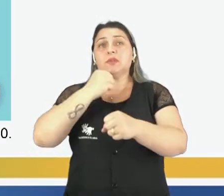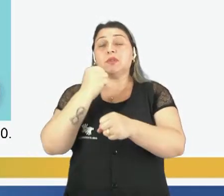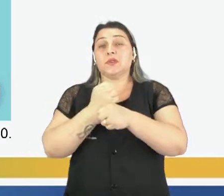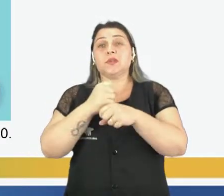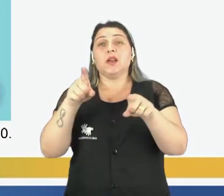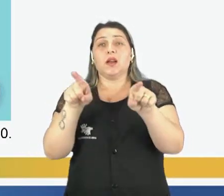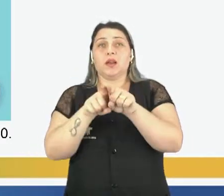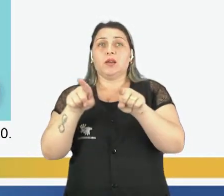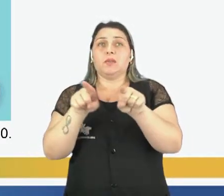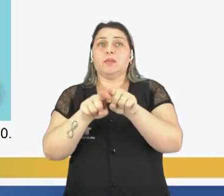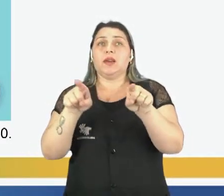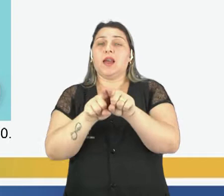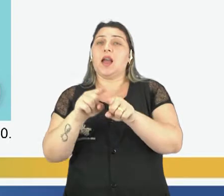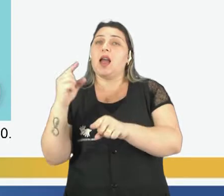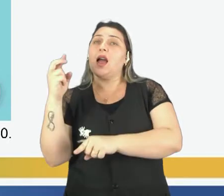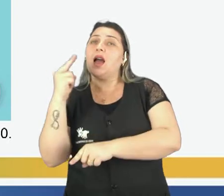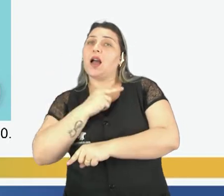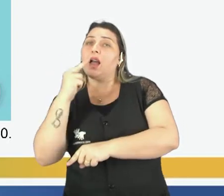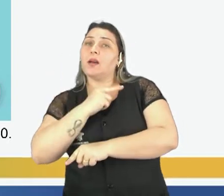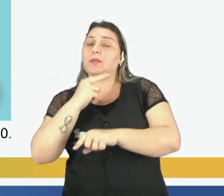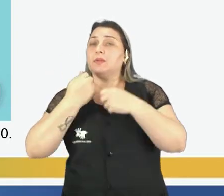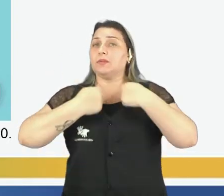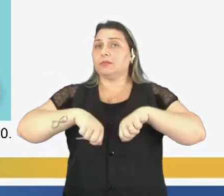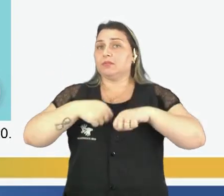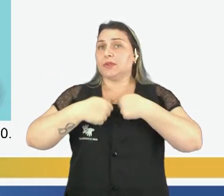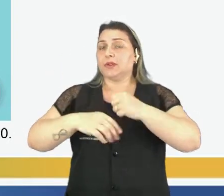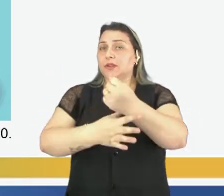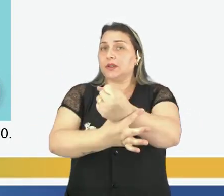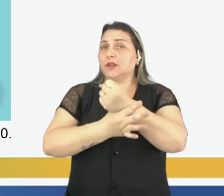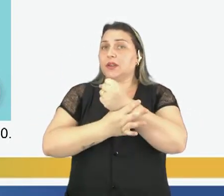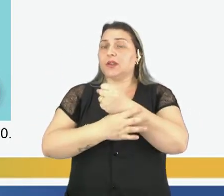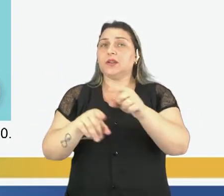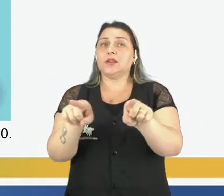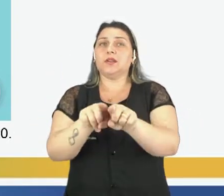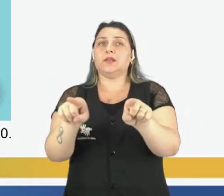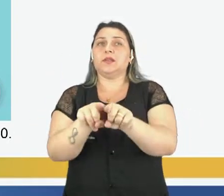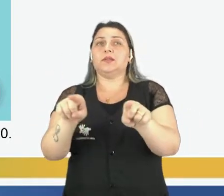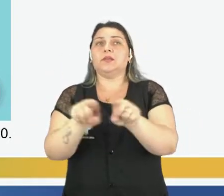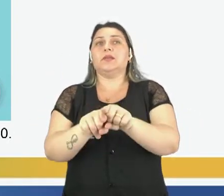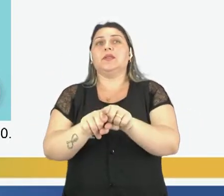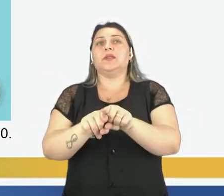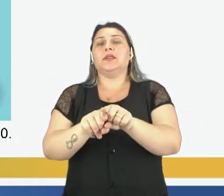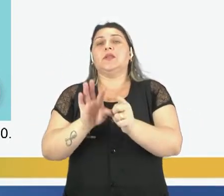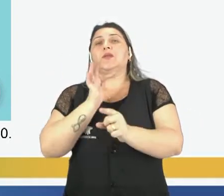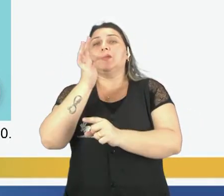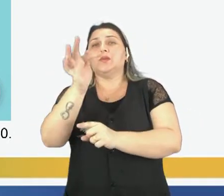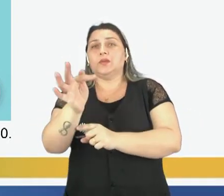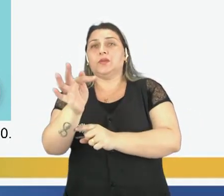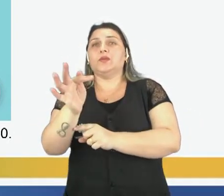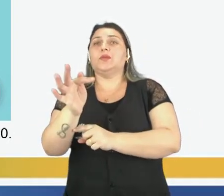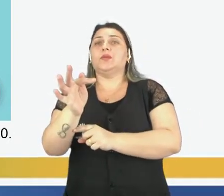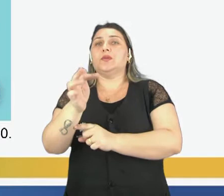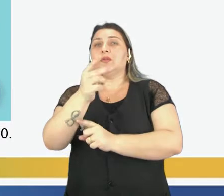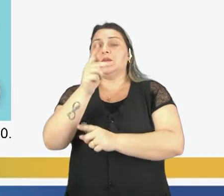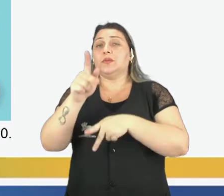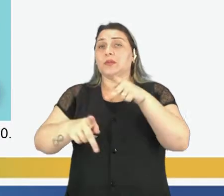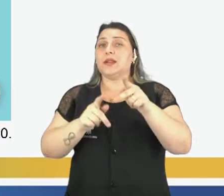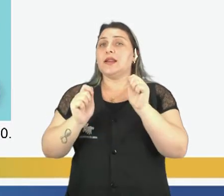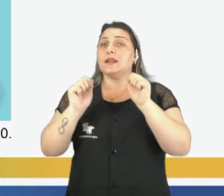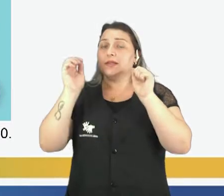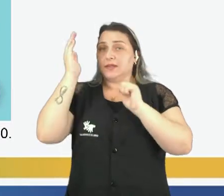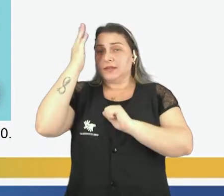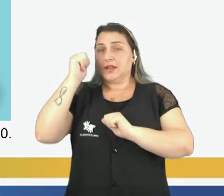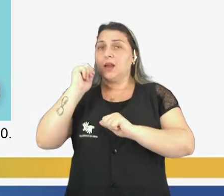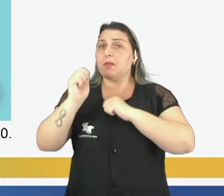Além de medidas urgentes, é preciso garantir também que as futuras gerações saibam como